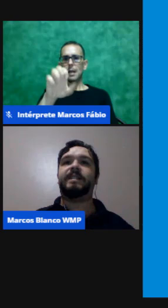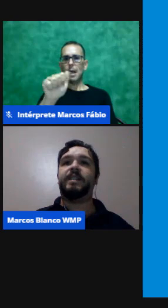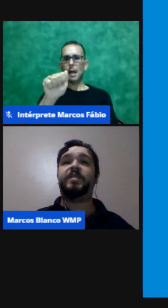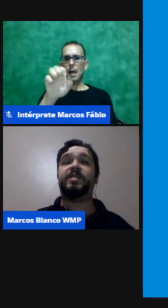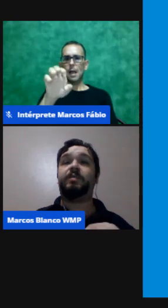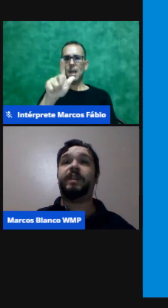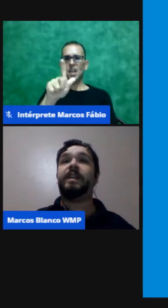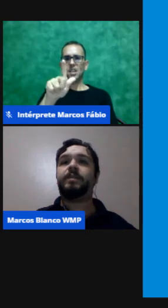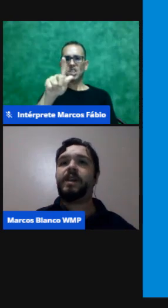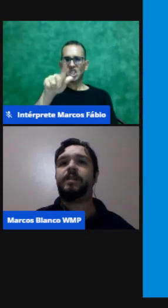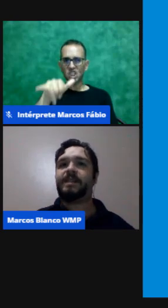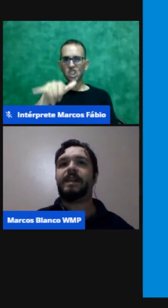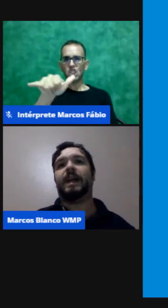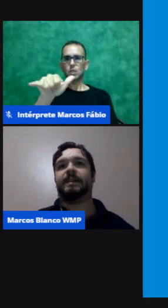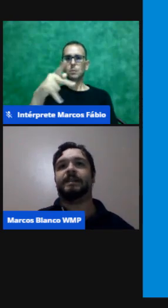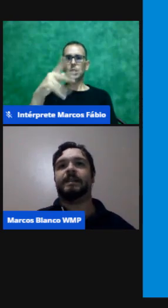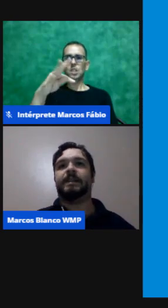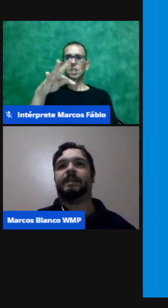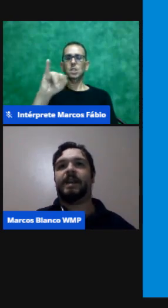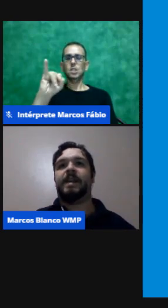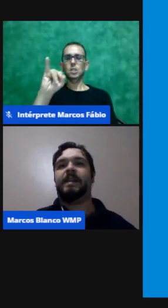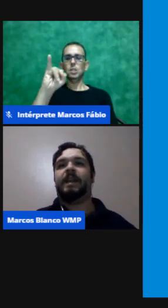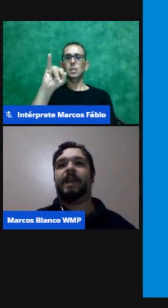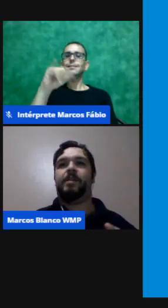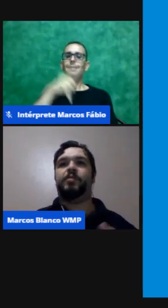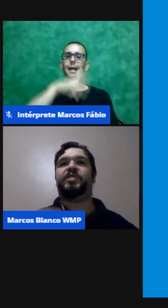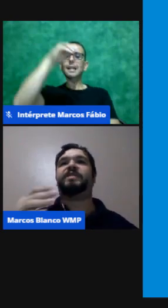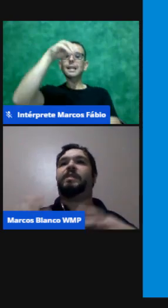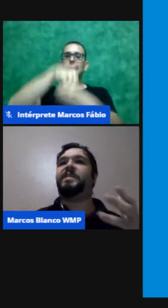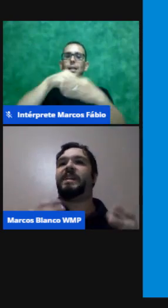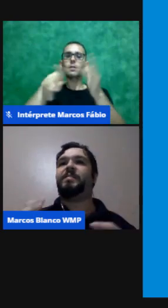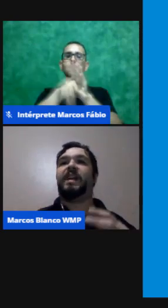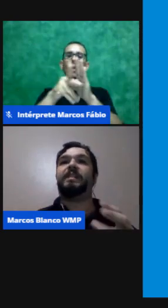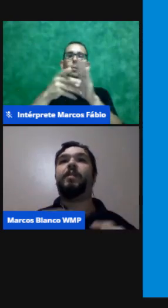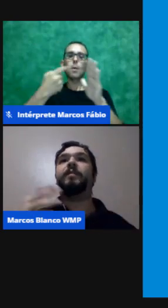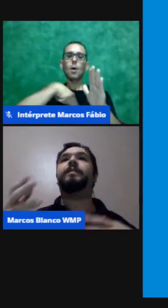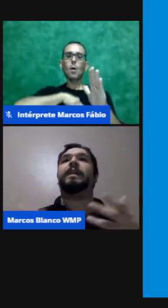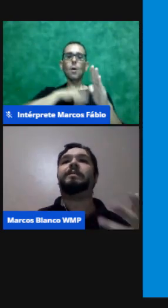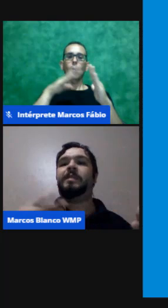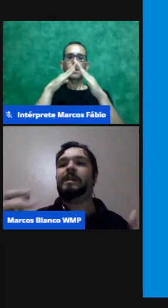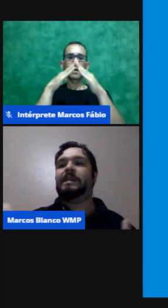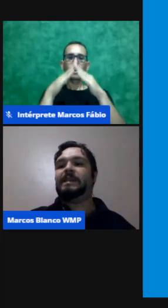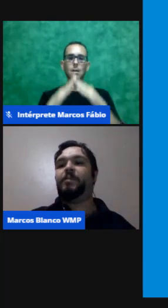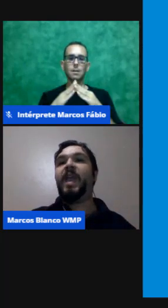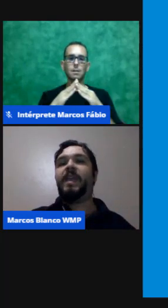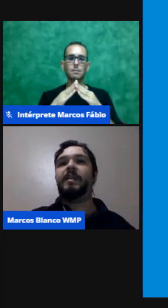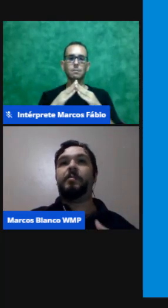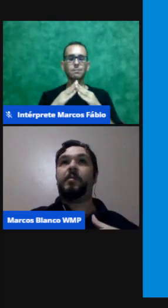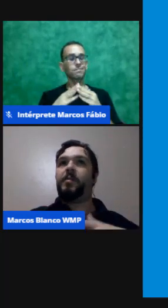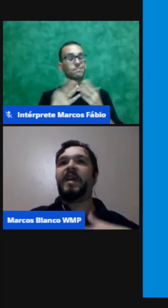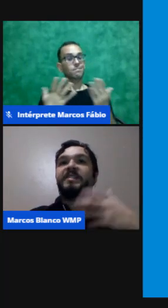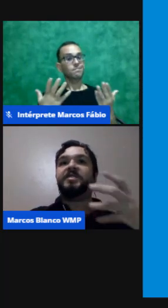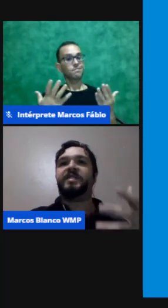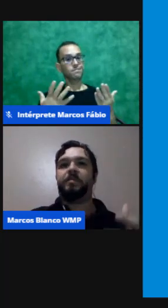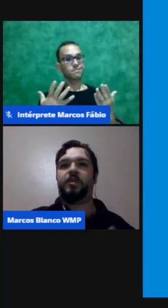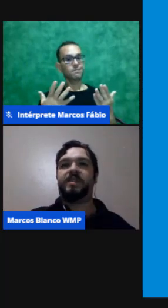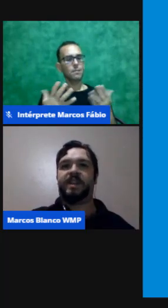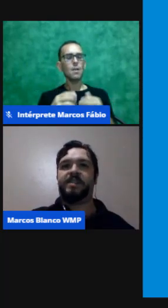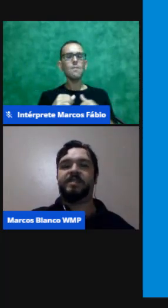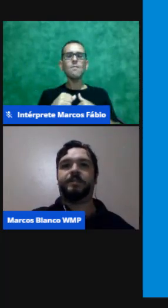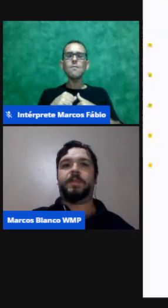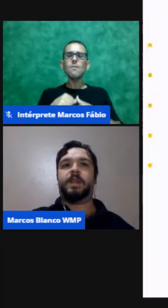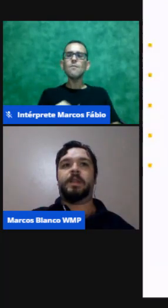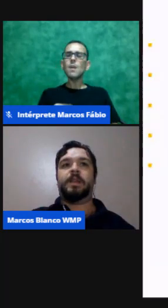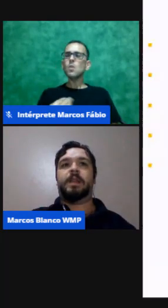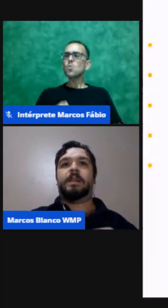dos Aedes aegypti estão dentro da nossa casa. Tá? É um mosquito extremamente adaptado e está convivendo bastante tempo com